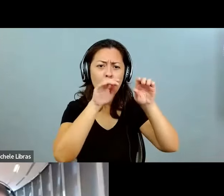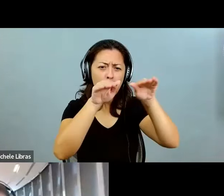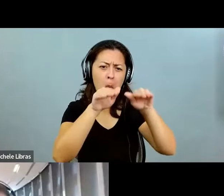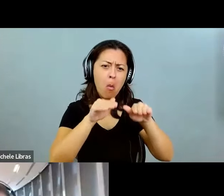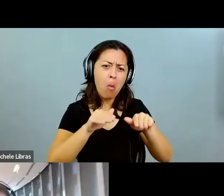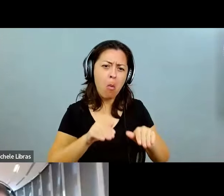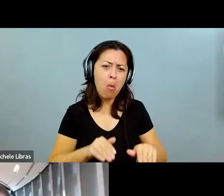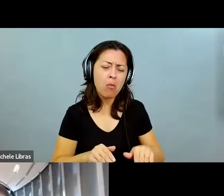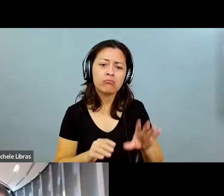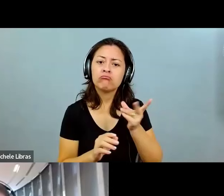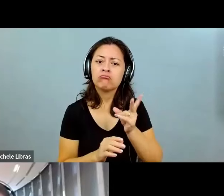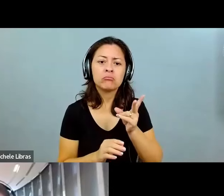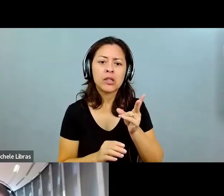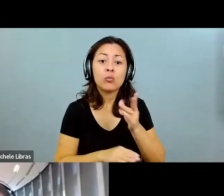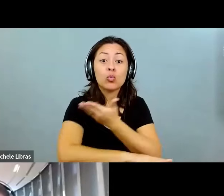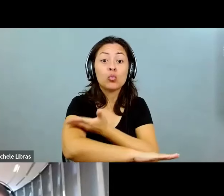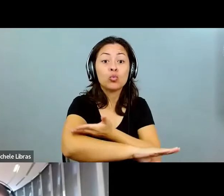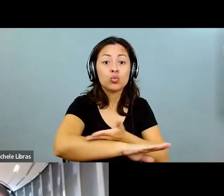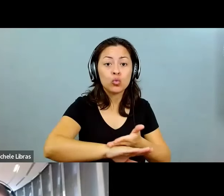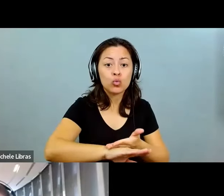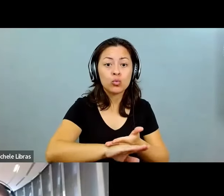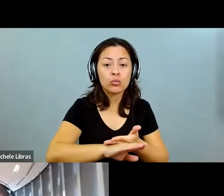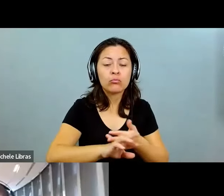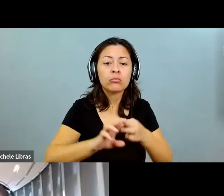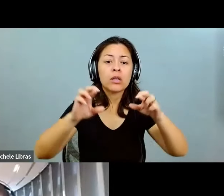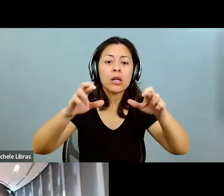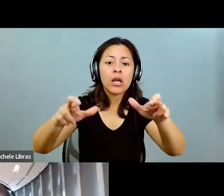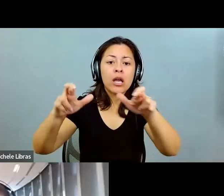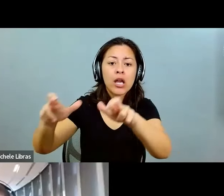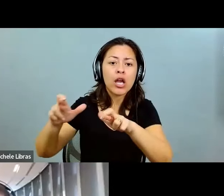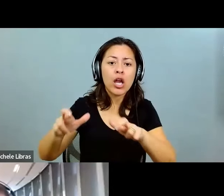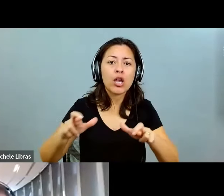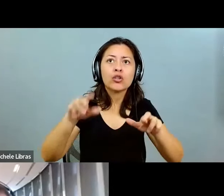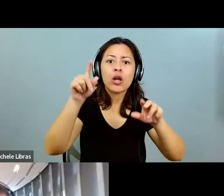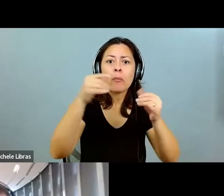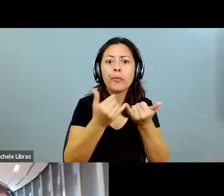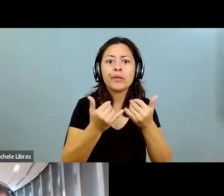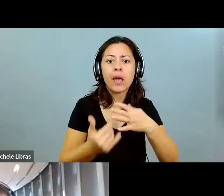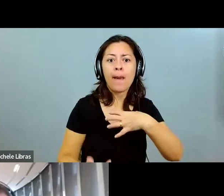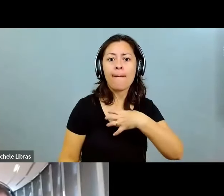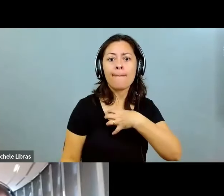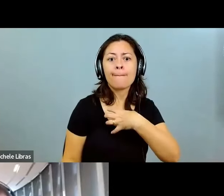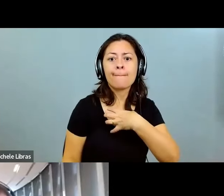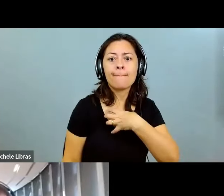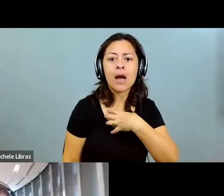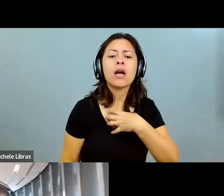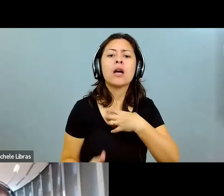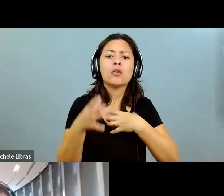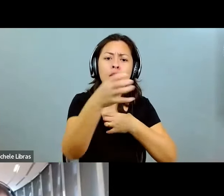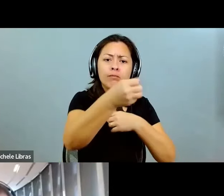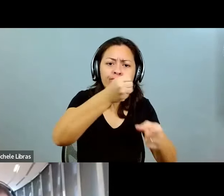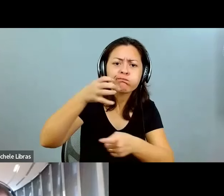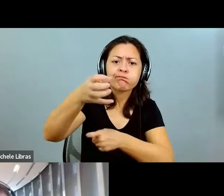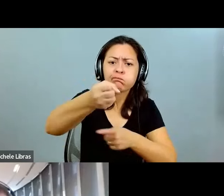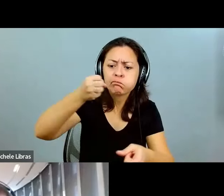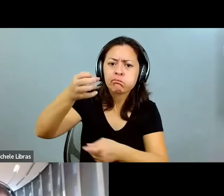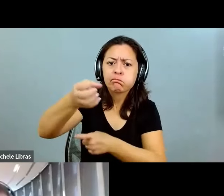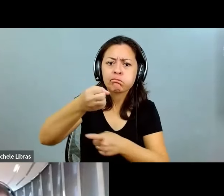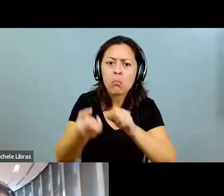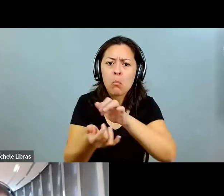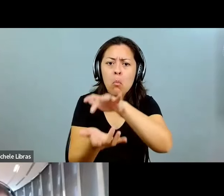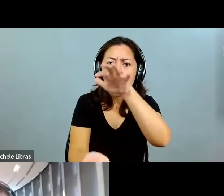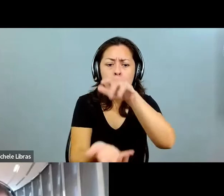e e aí as demais regiões conseguiram colher Nós também na Bahia e colhemos a gente gente colheu o volume que nós tinha planejado em colher de semente